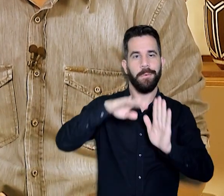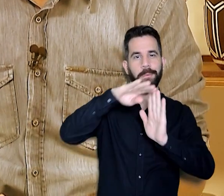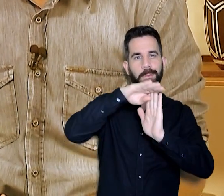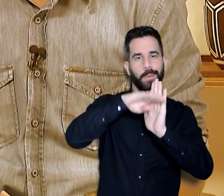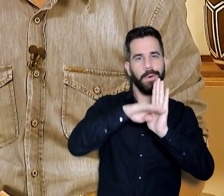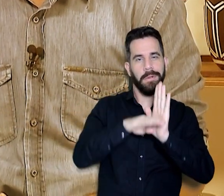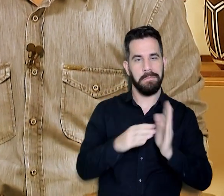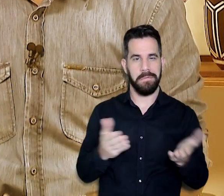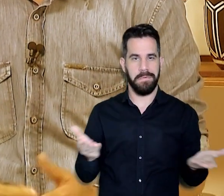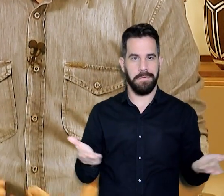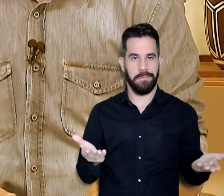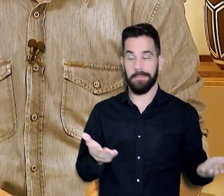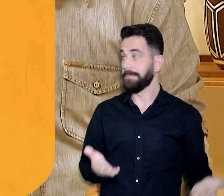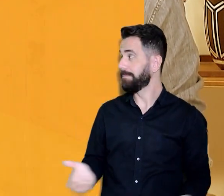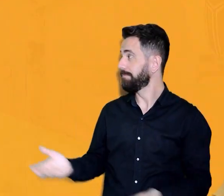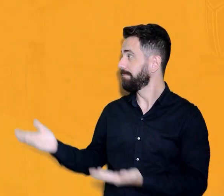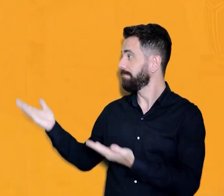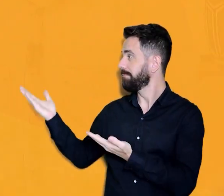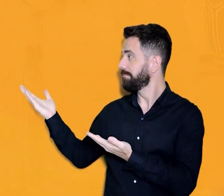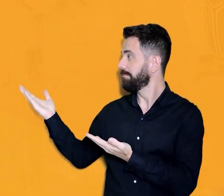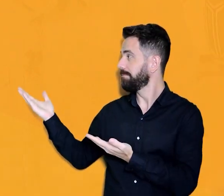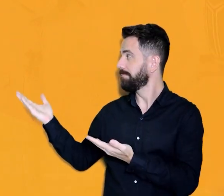A seguir,